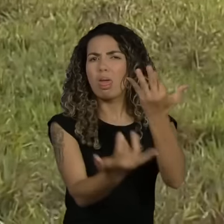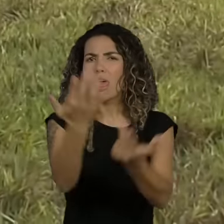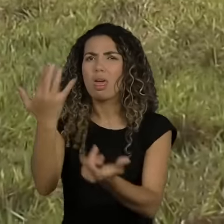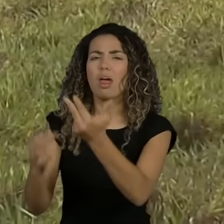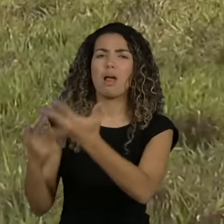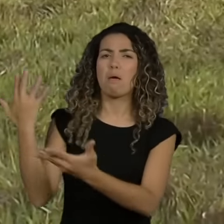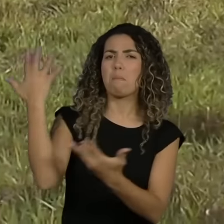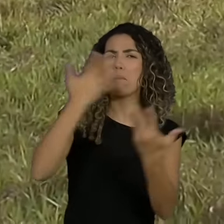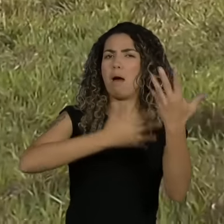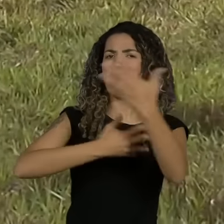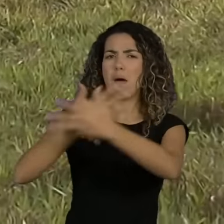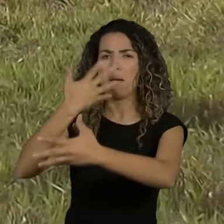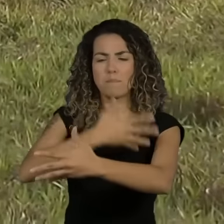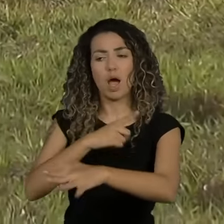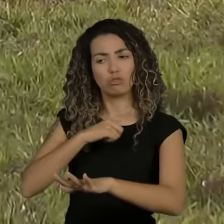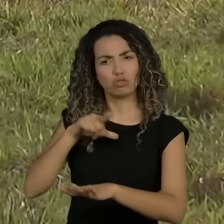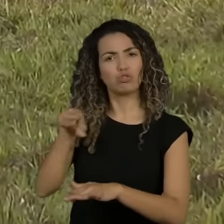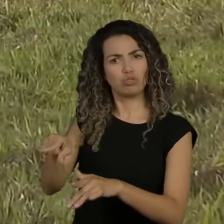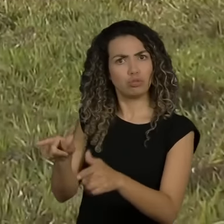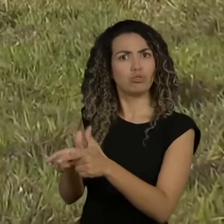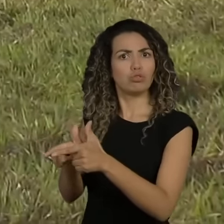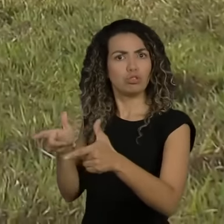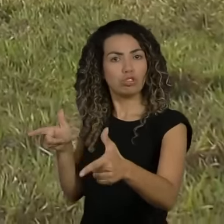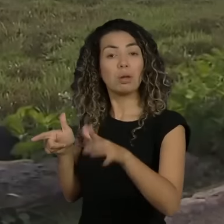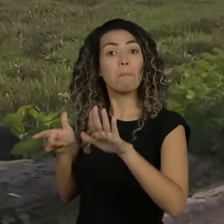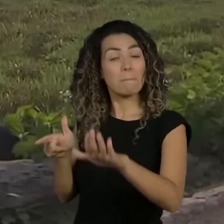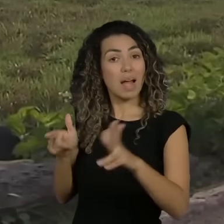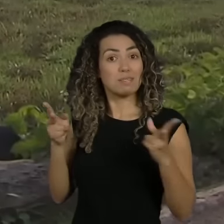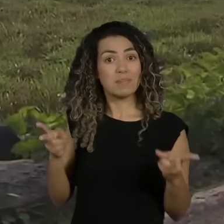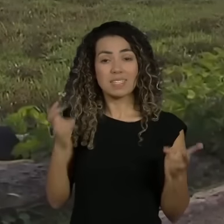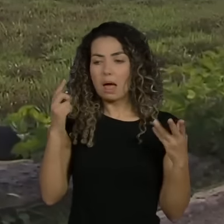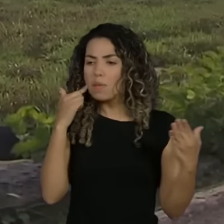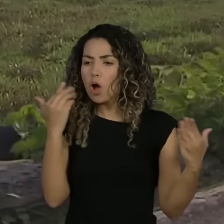tem uma diferença muito grande entre as áreas de